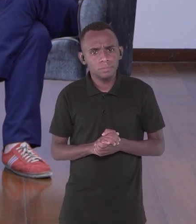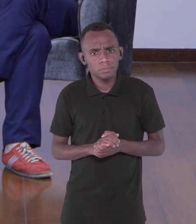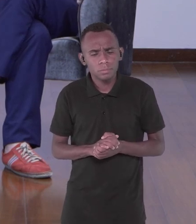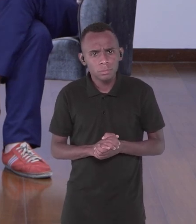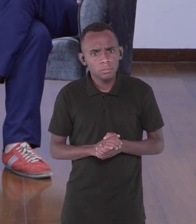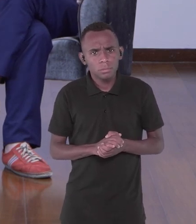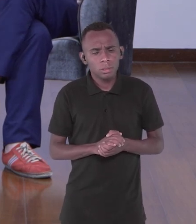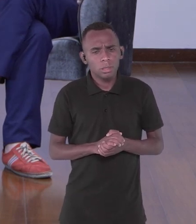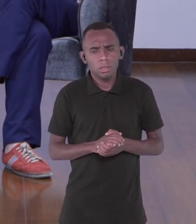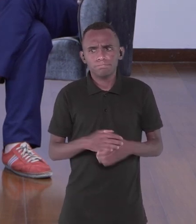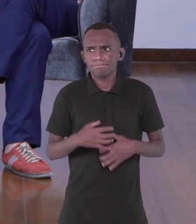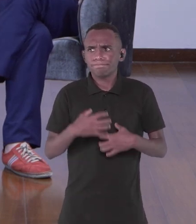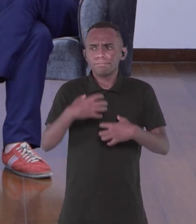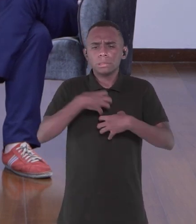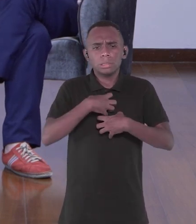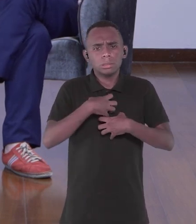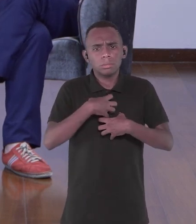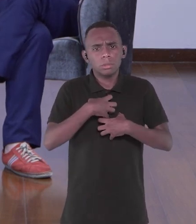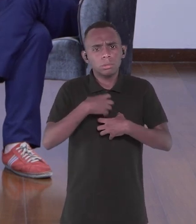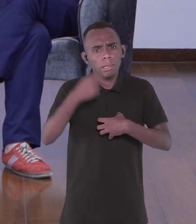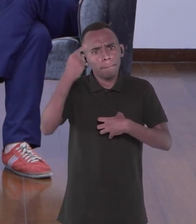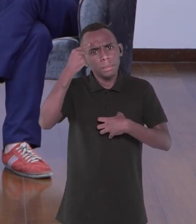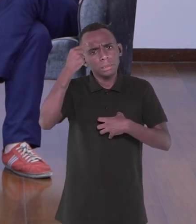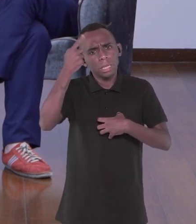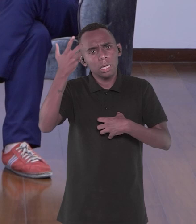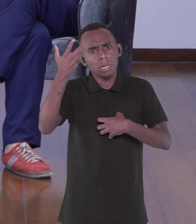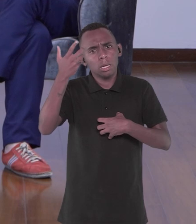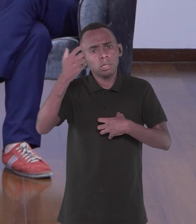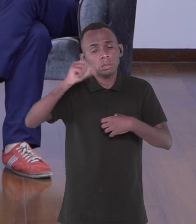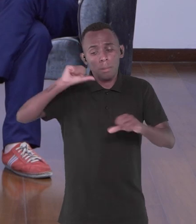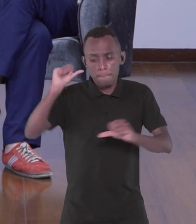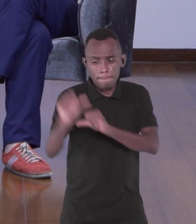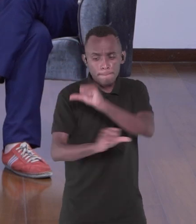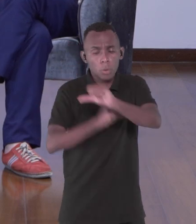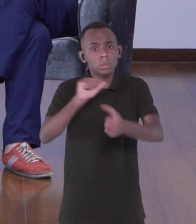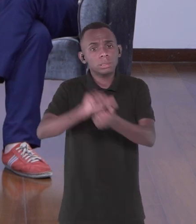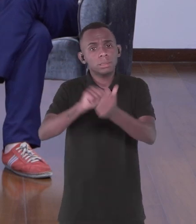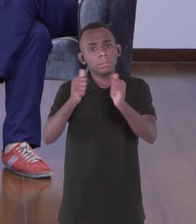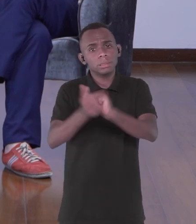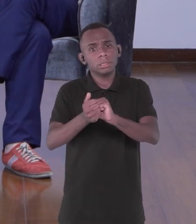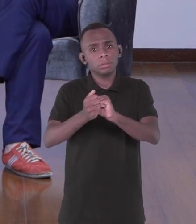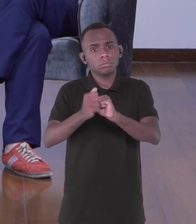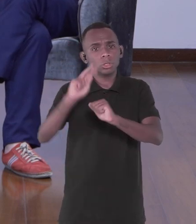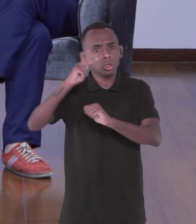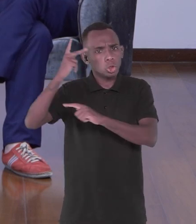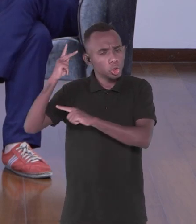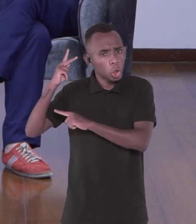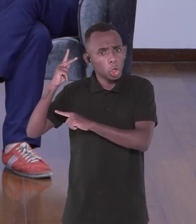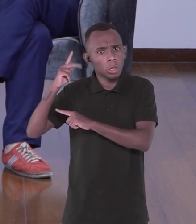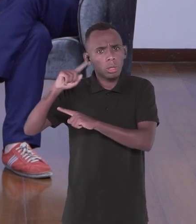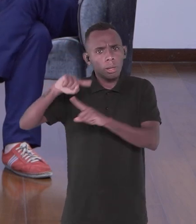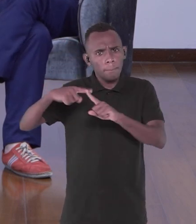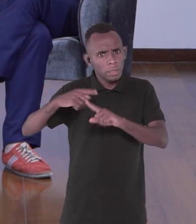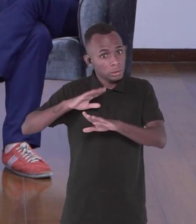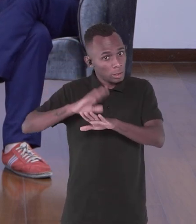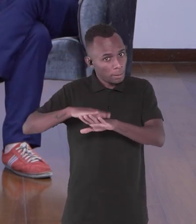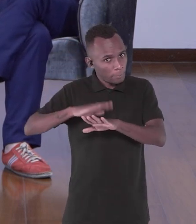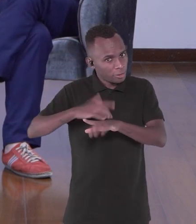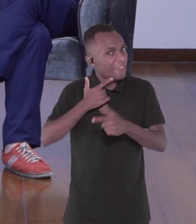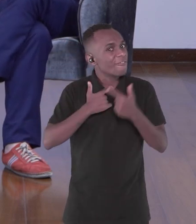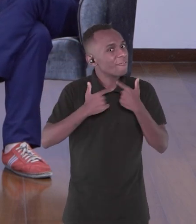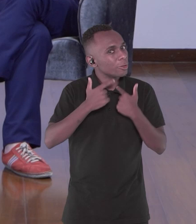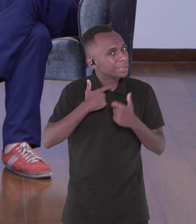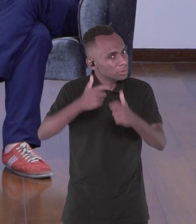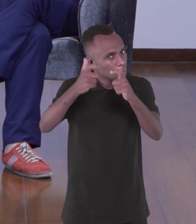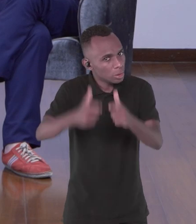é chocante isso, se você pensar a reviravolta que essa história dá. Mas eles não estão fazendo isso porque agora eles